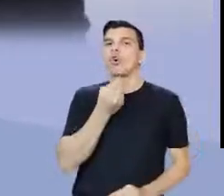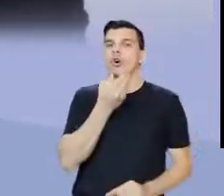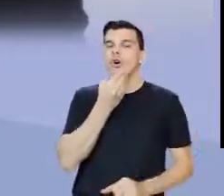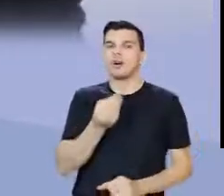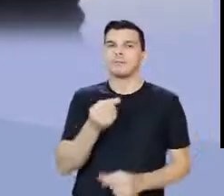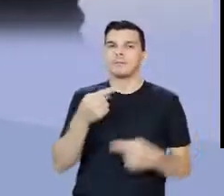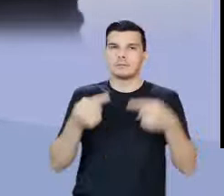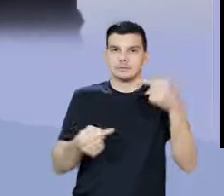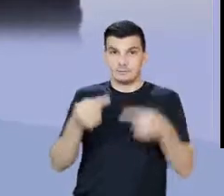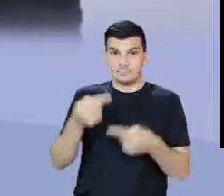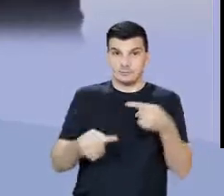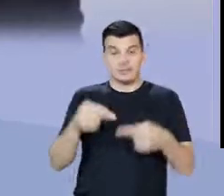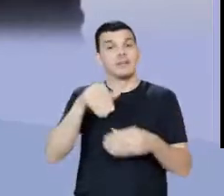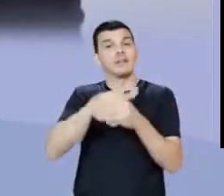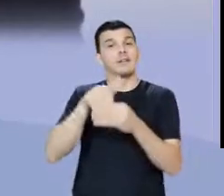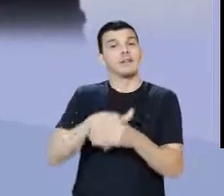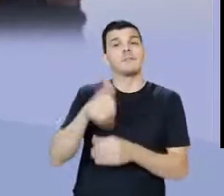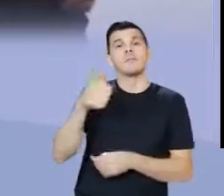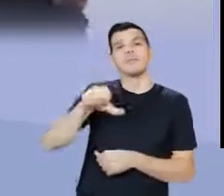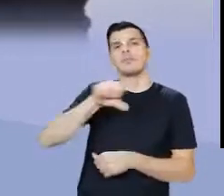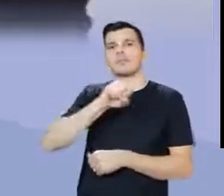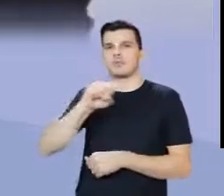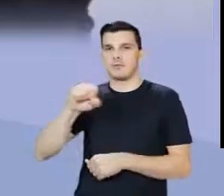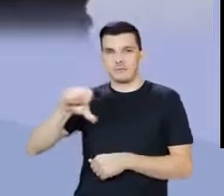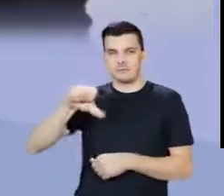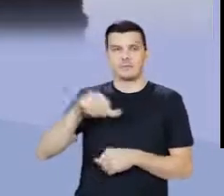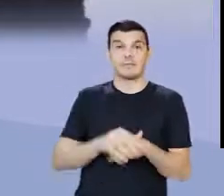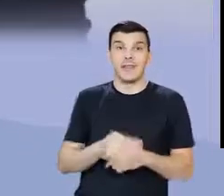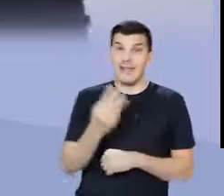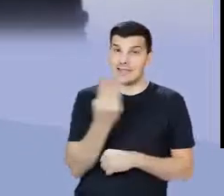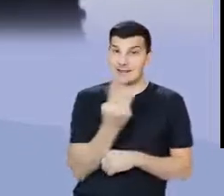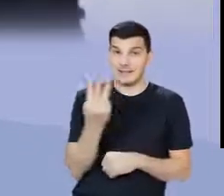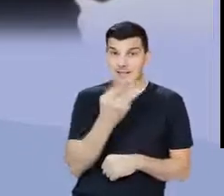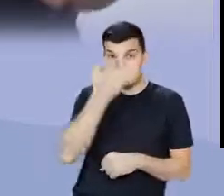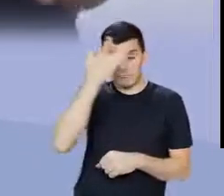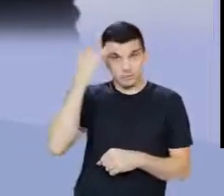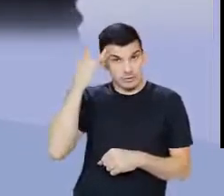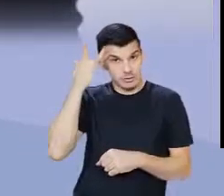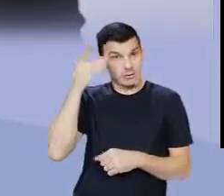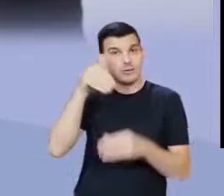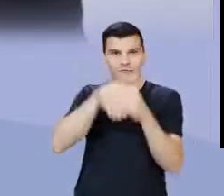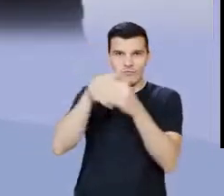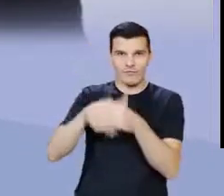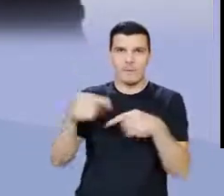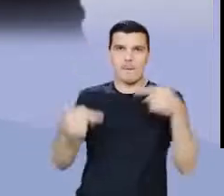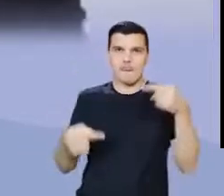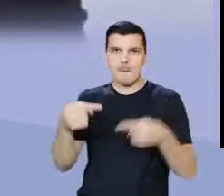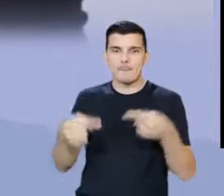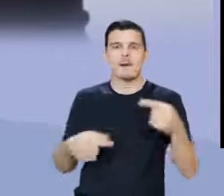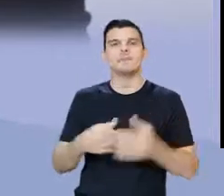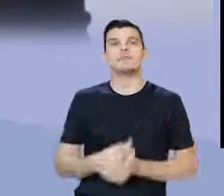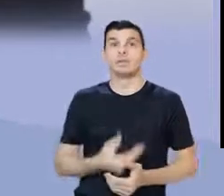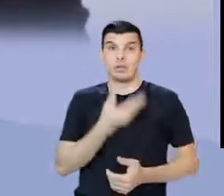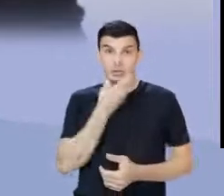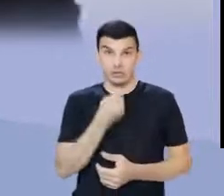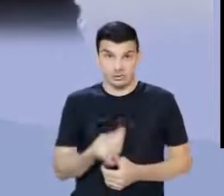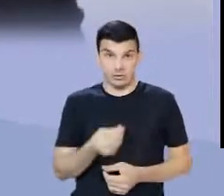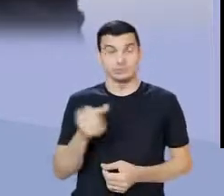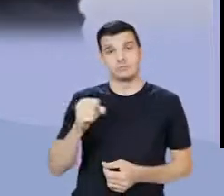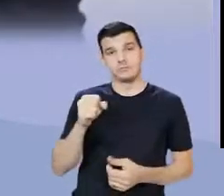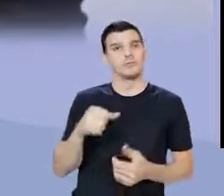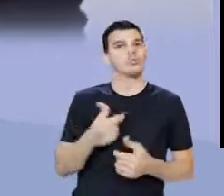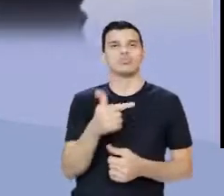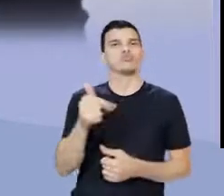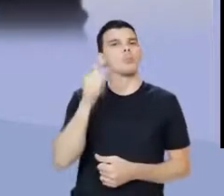candidatos homens disputando as eleições de 89. 33 candidatos homens, eu vou frisar,